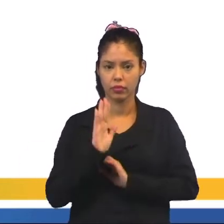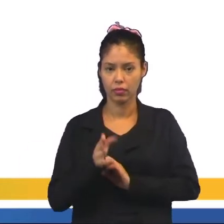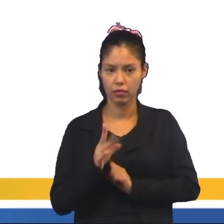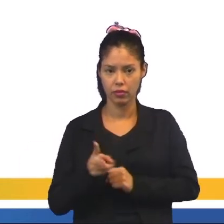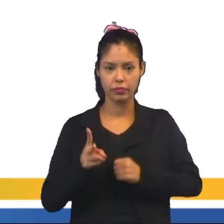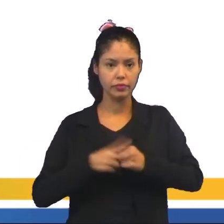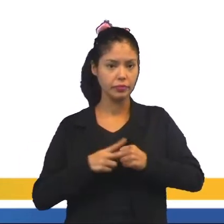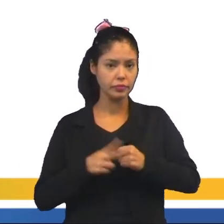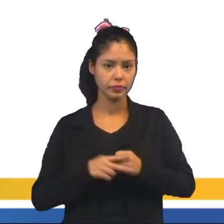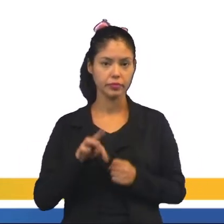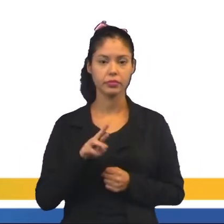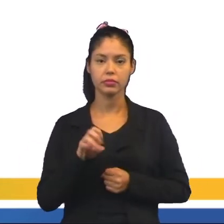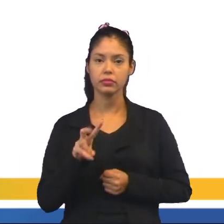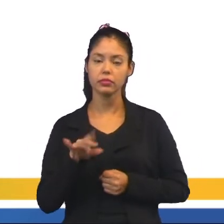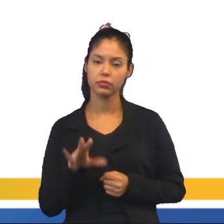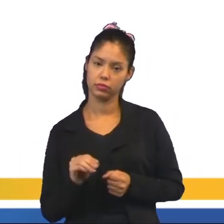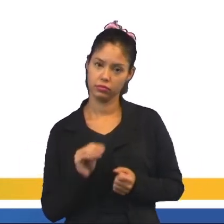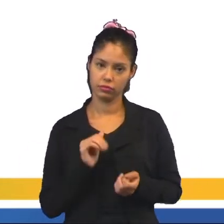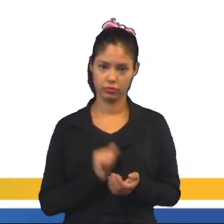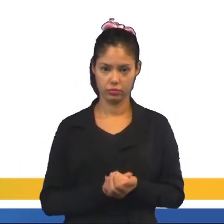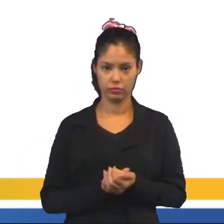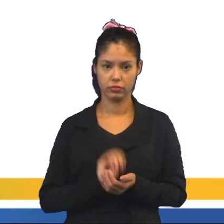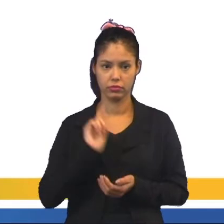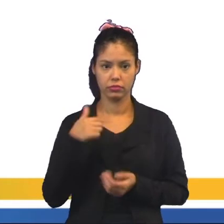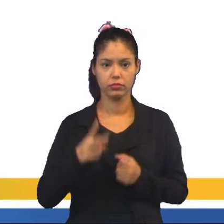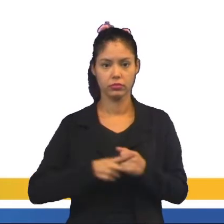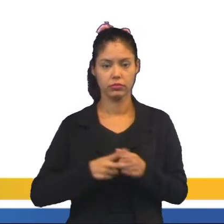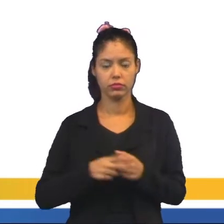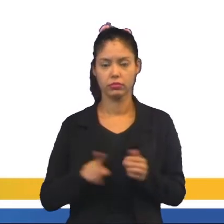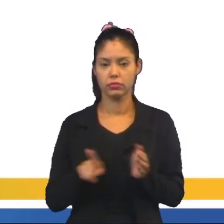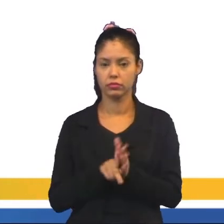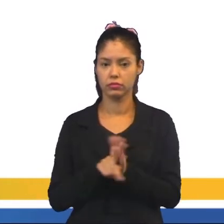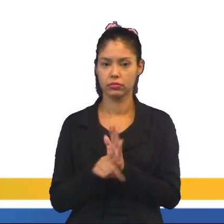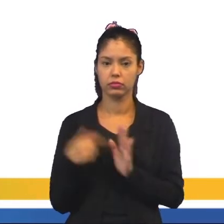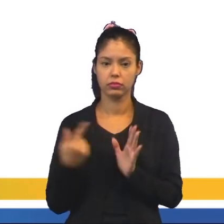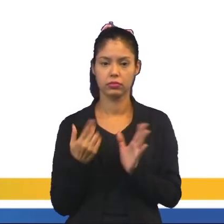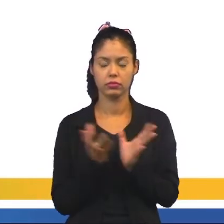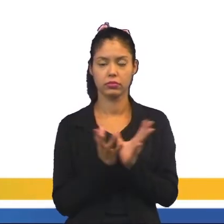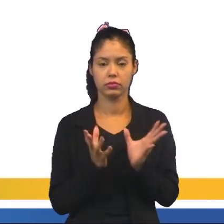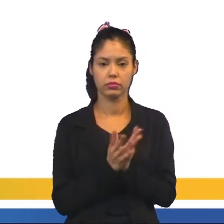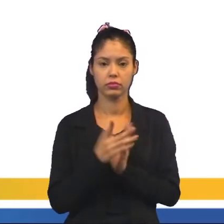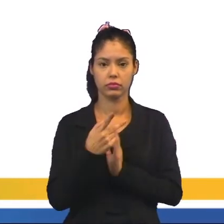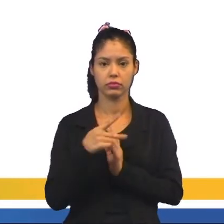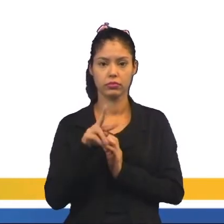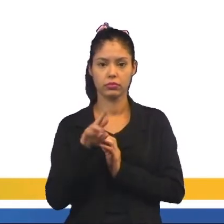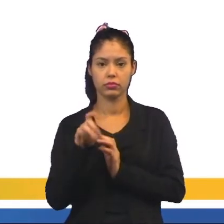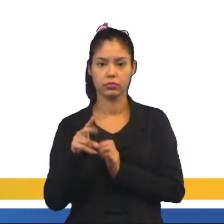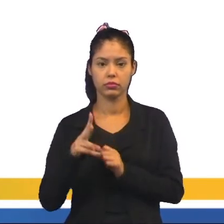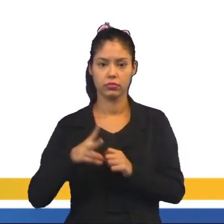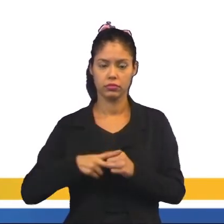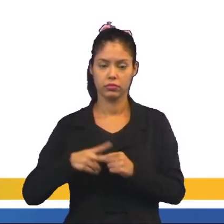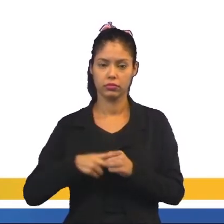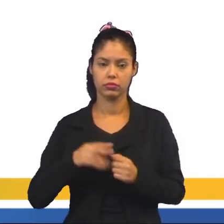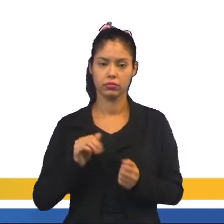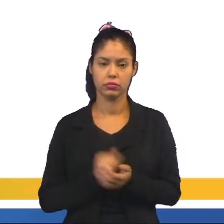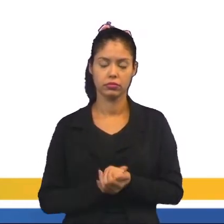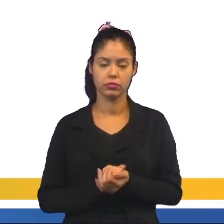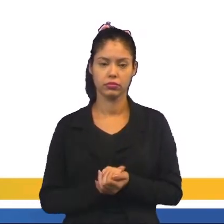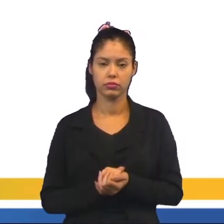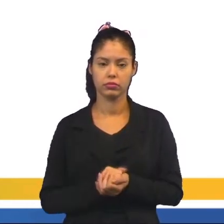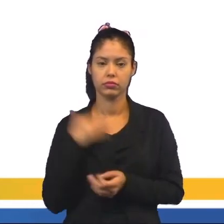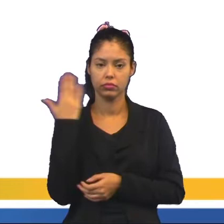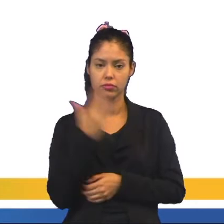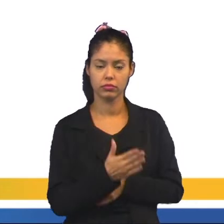a verbos intransitivos são verbos que aqui não poeira formato assim sou um grupo predicado verbal né e não leva um